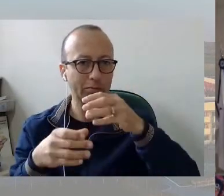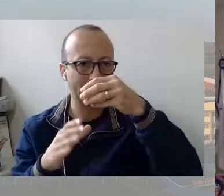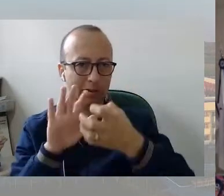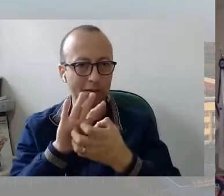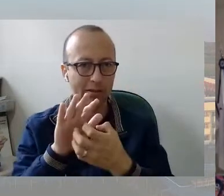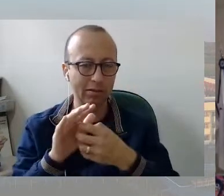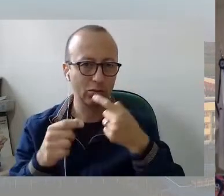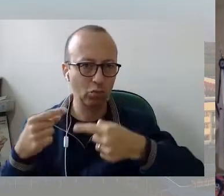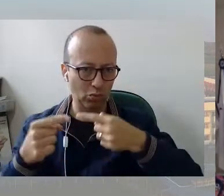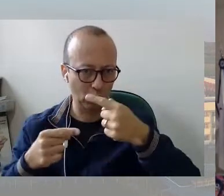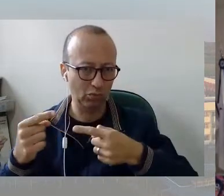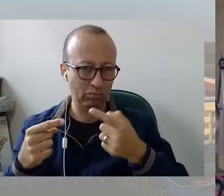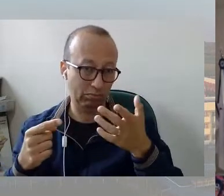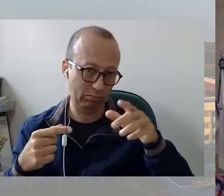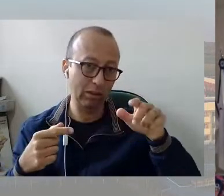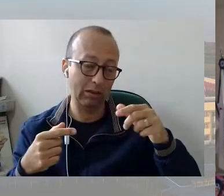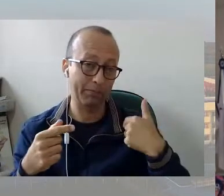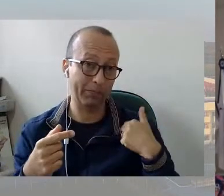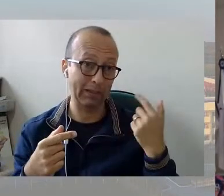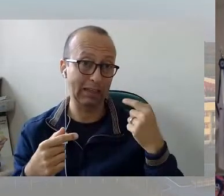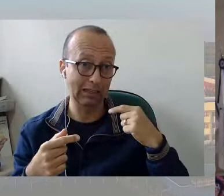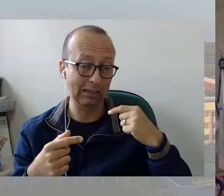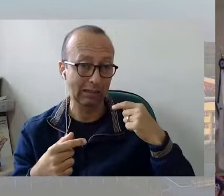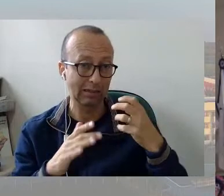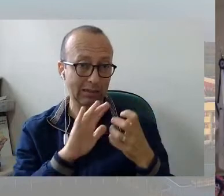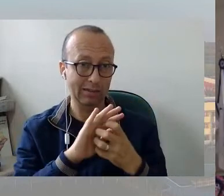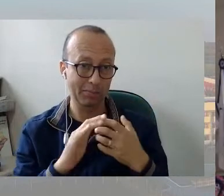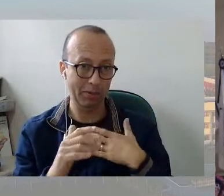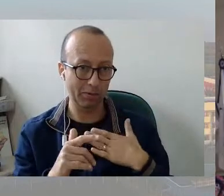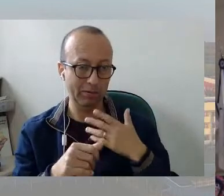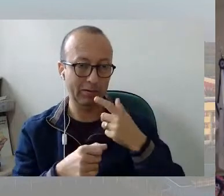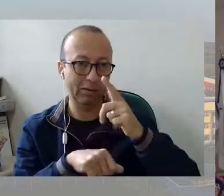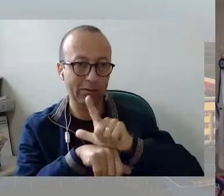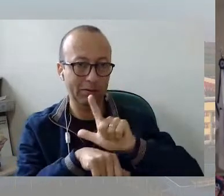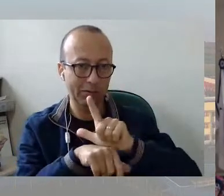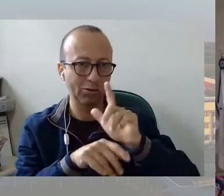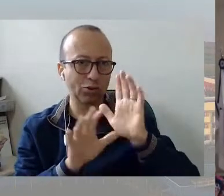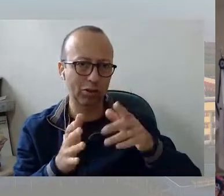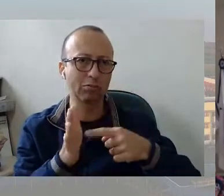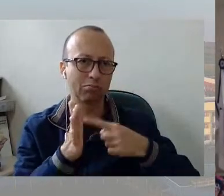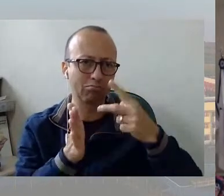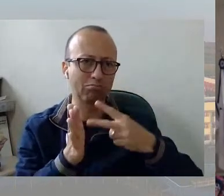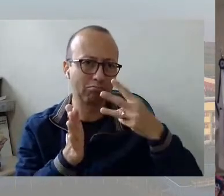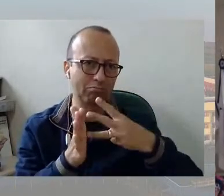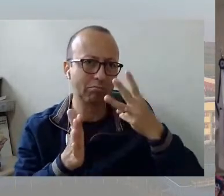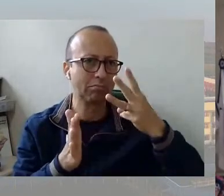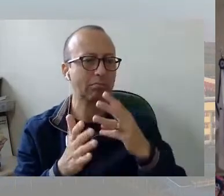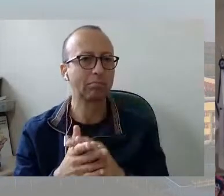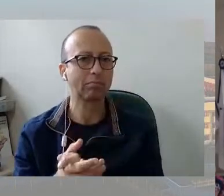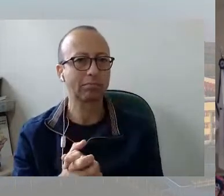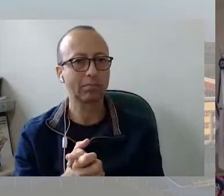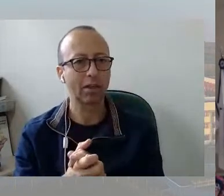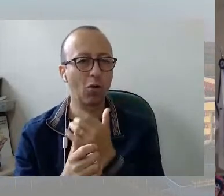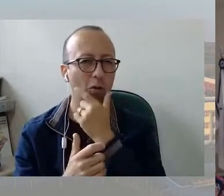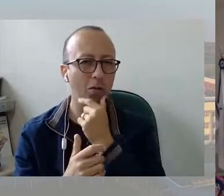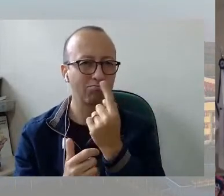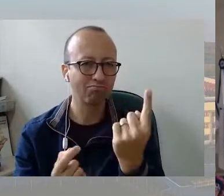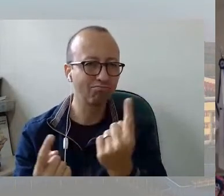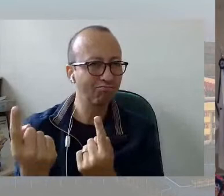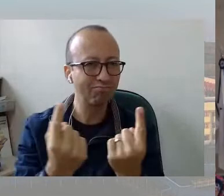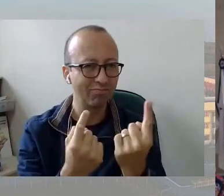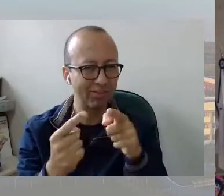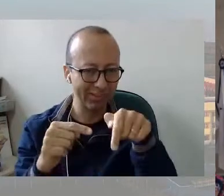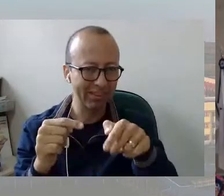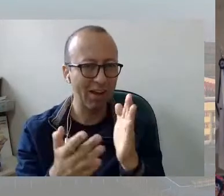por 3 oportunidades o CIEP, né, então foi alguns conselheiros, o Elvio, a professora Shirley,